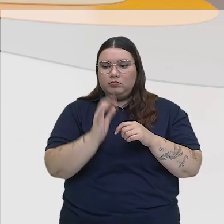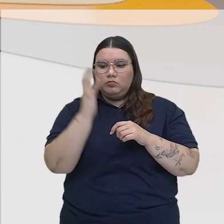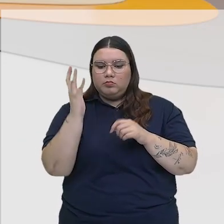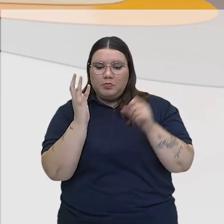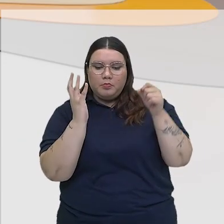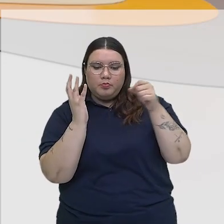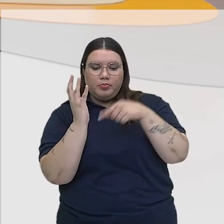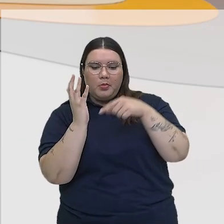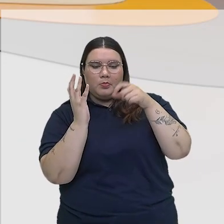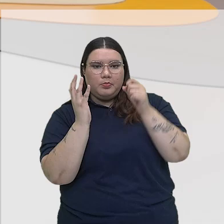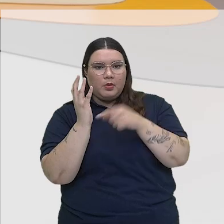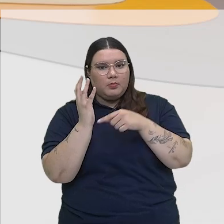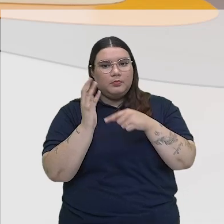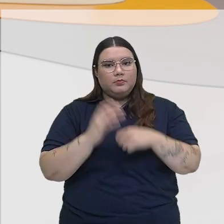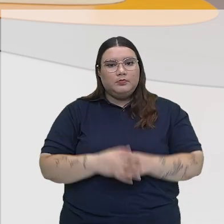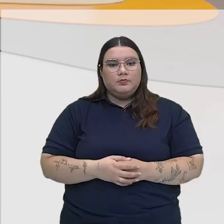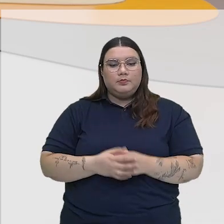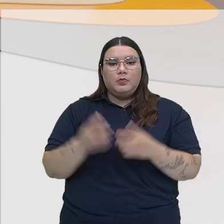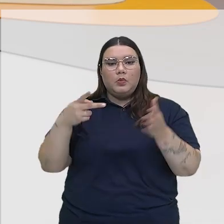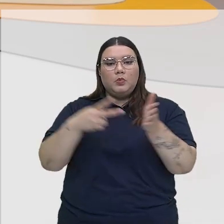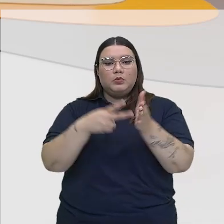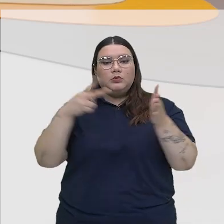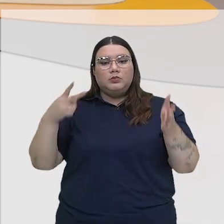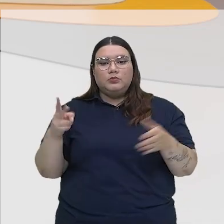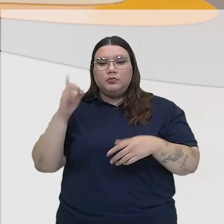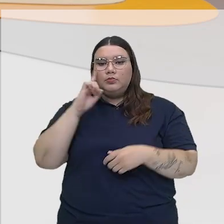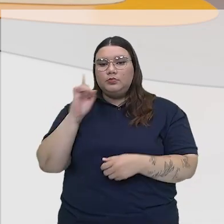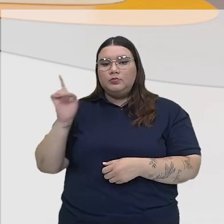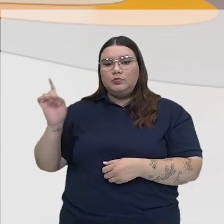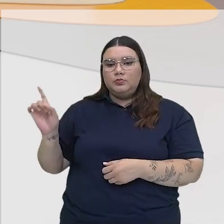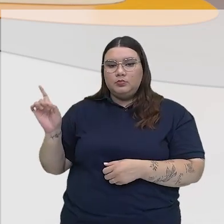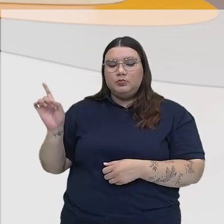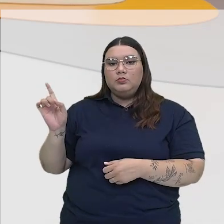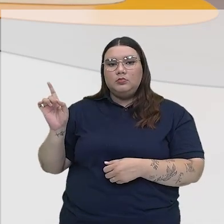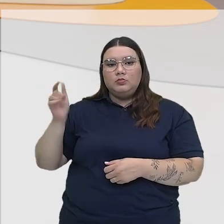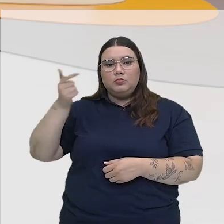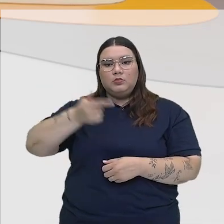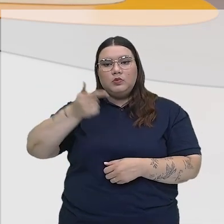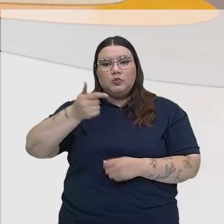planta. A outra forma, olha só, que a gente vai ver, é através da